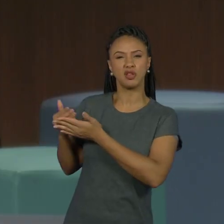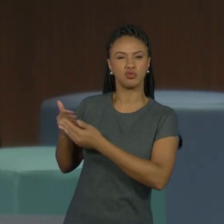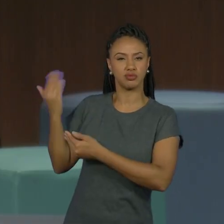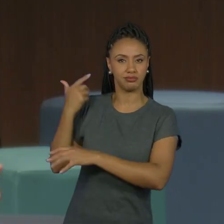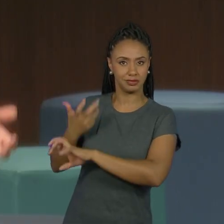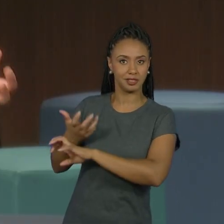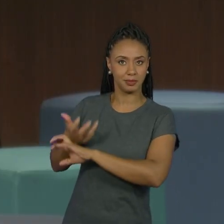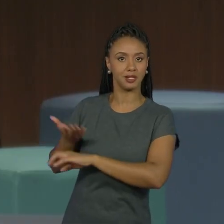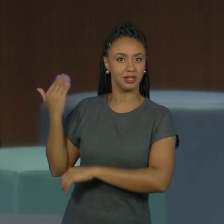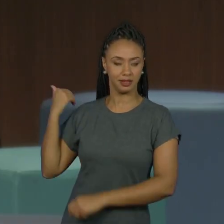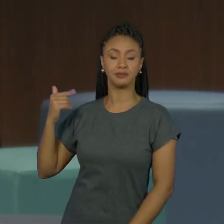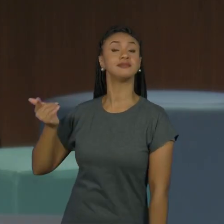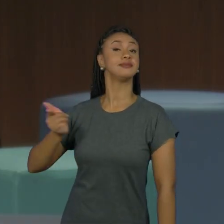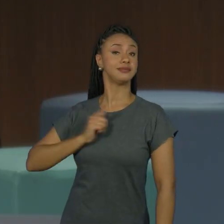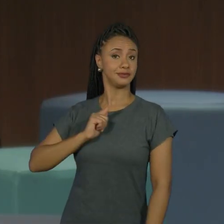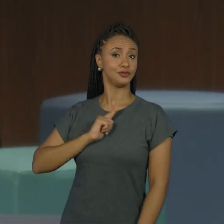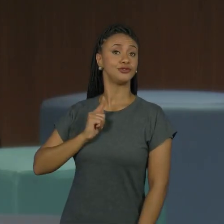né?